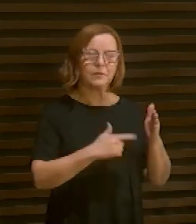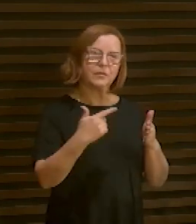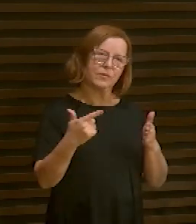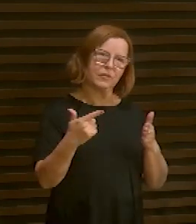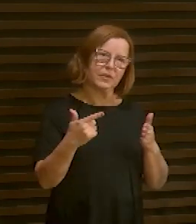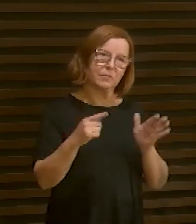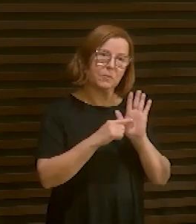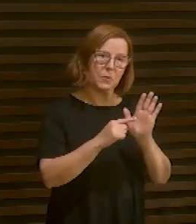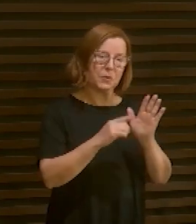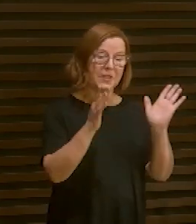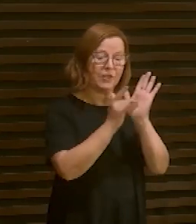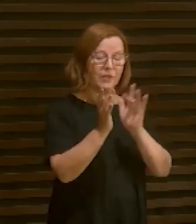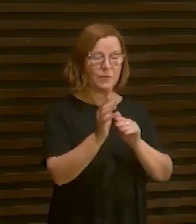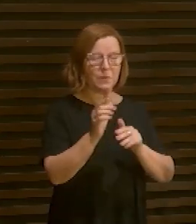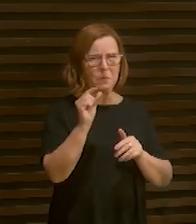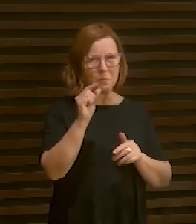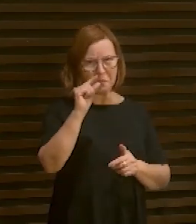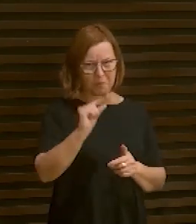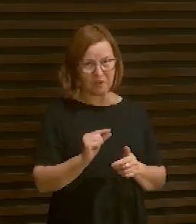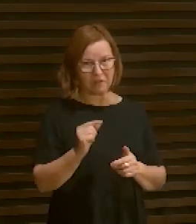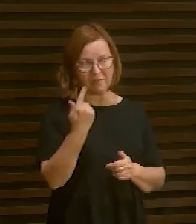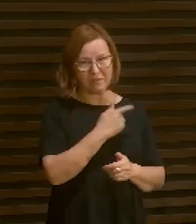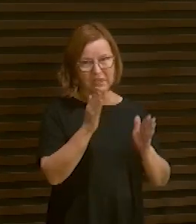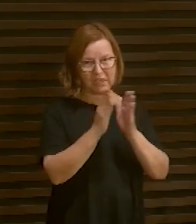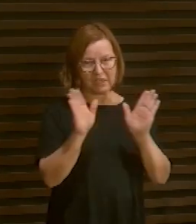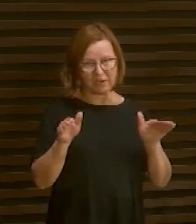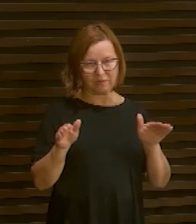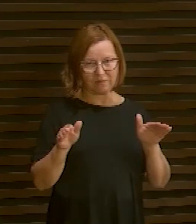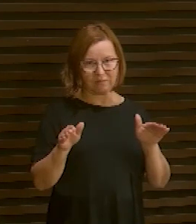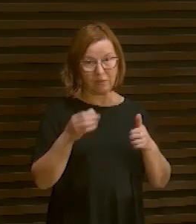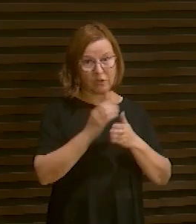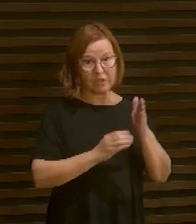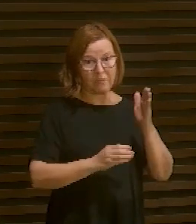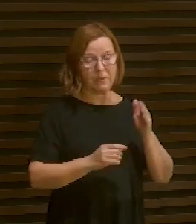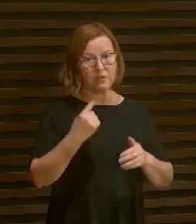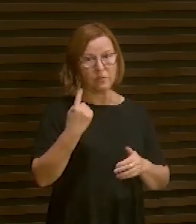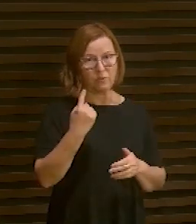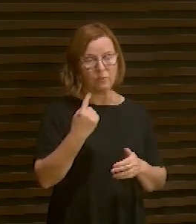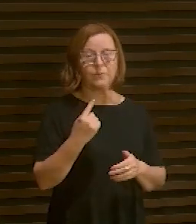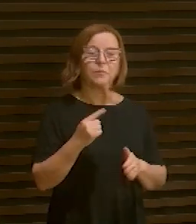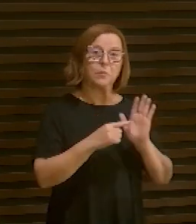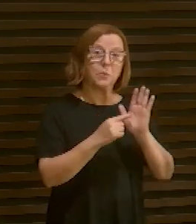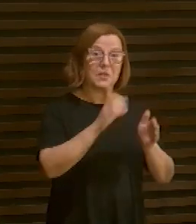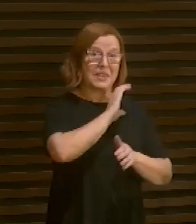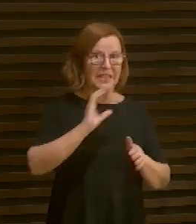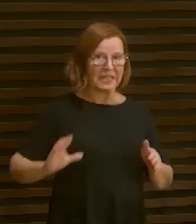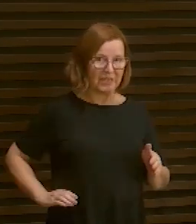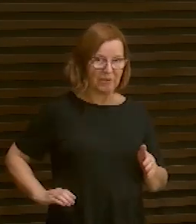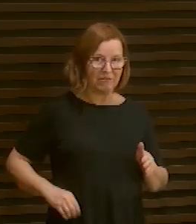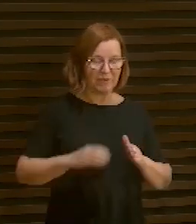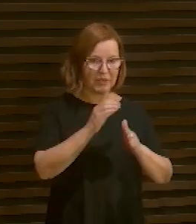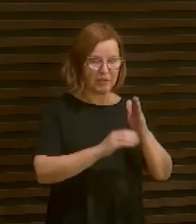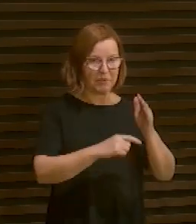menor do que os anjos. No capítulo 1, ele é maior do que os anjos, é o Cristo. No capítulo 2, ele é menor do que